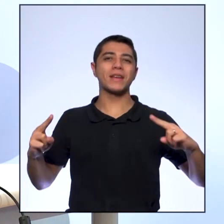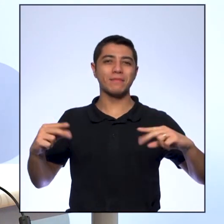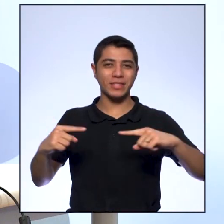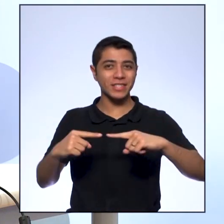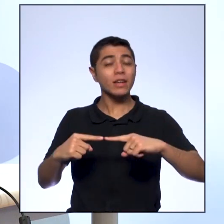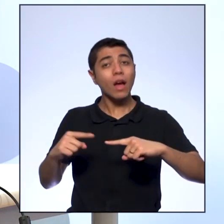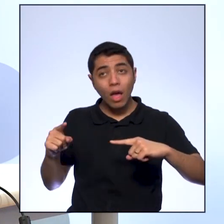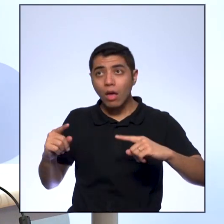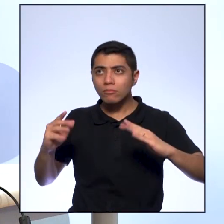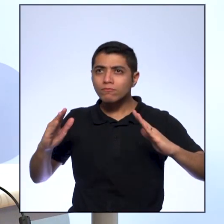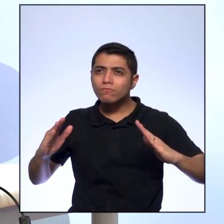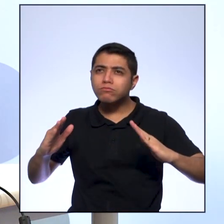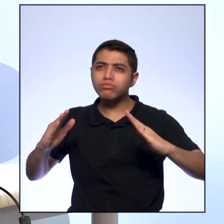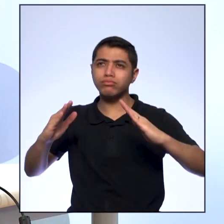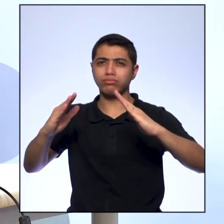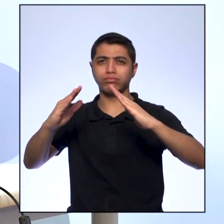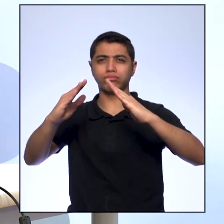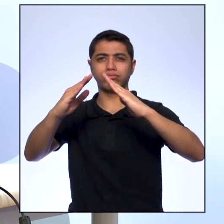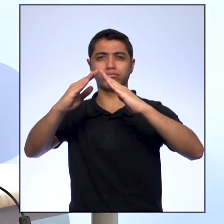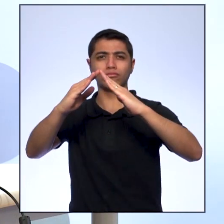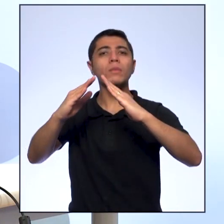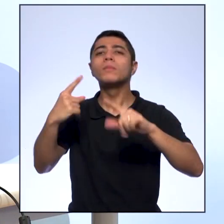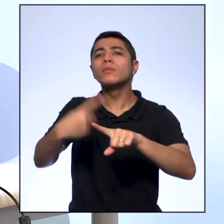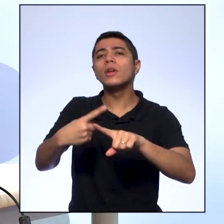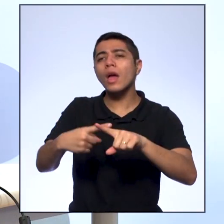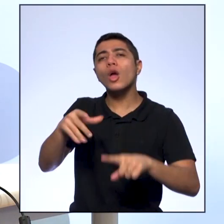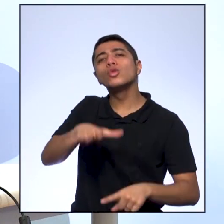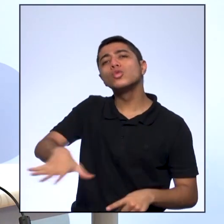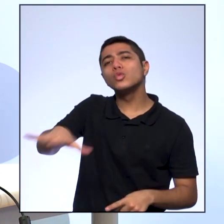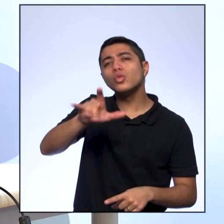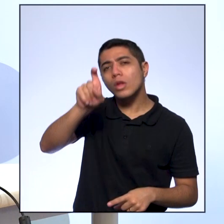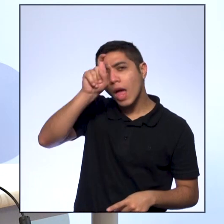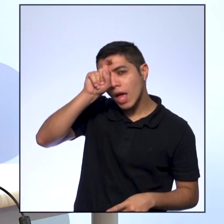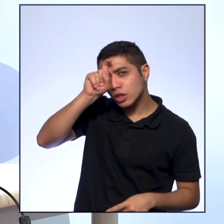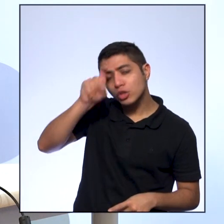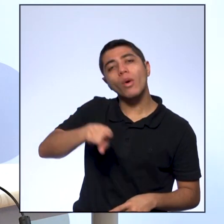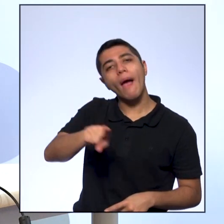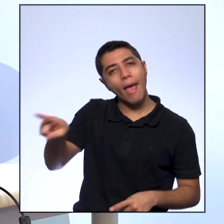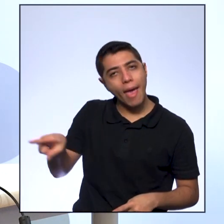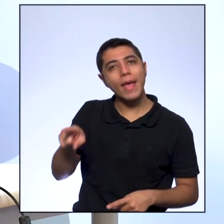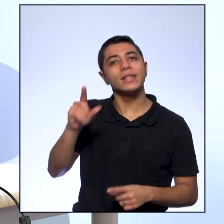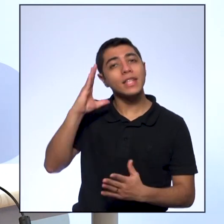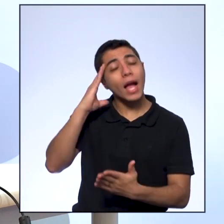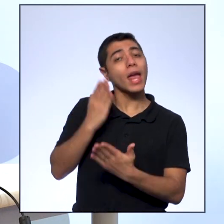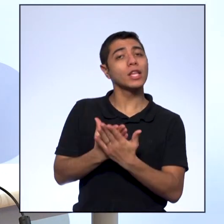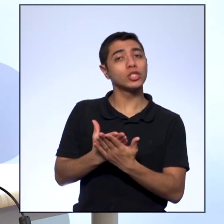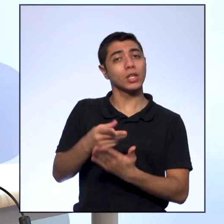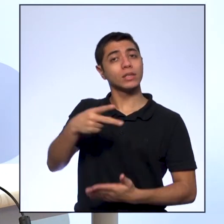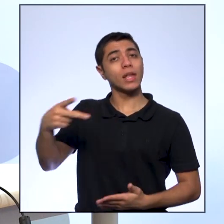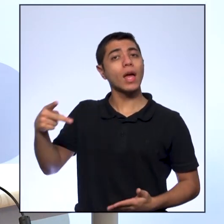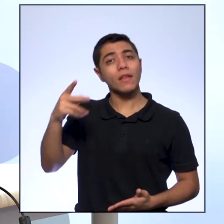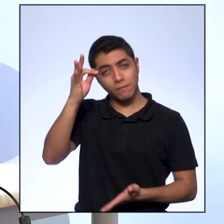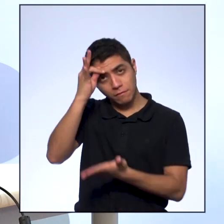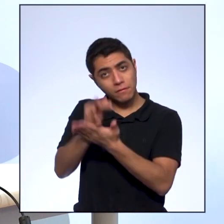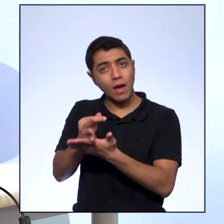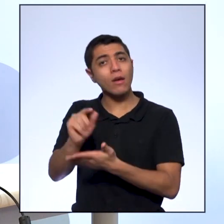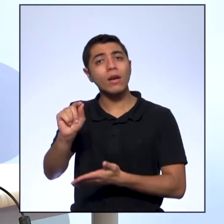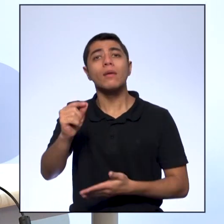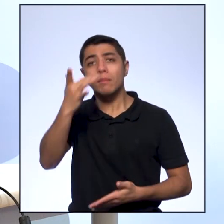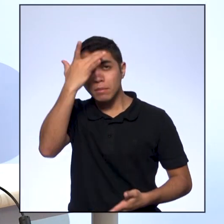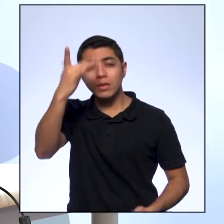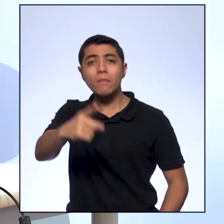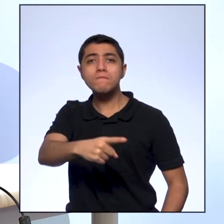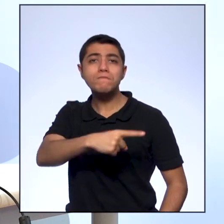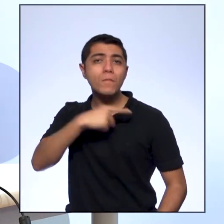da vida após a morte, Então, todos vocês sabem que as pirâmides eram túmulos dos faraós, onde